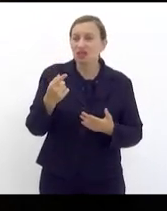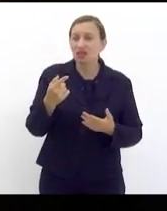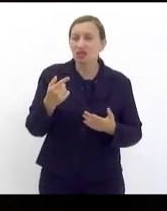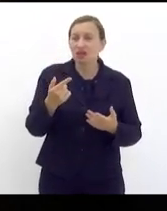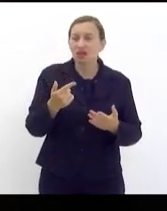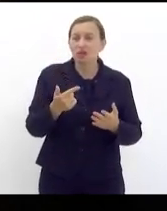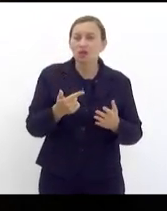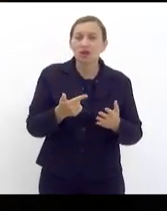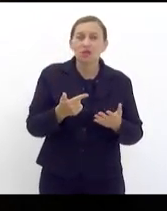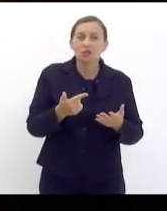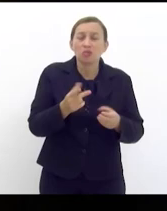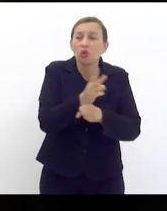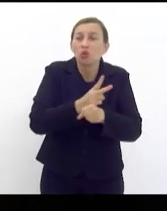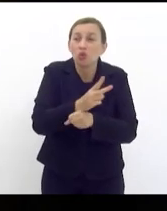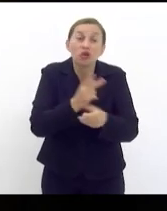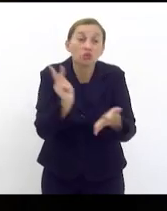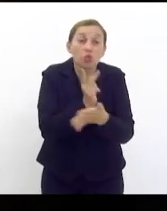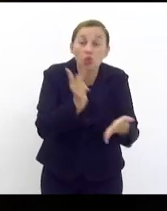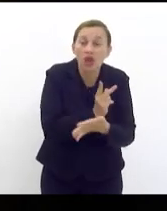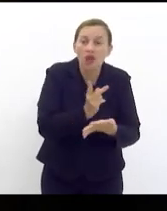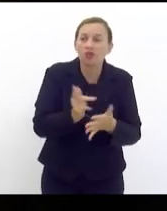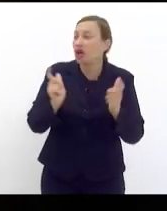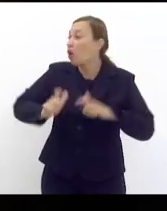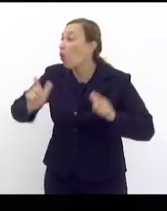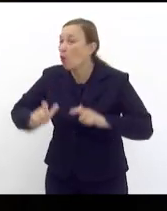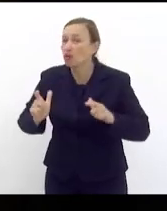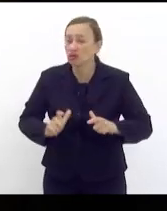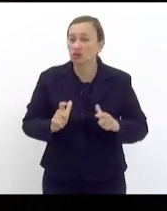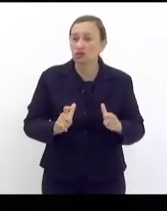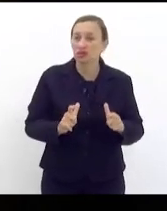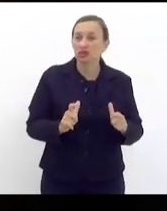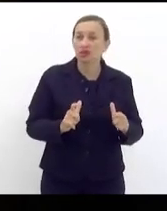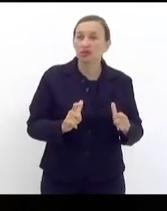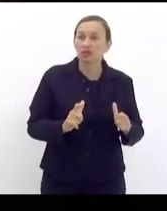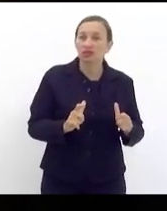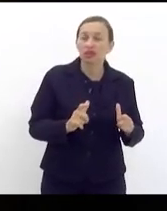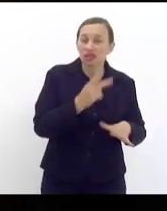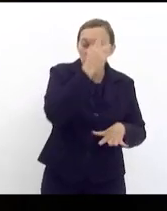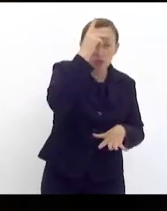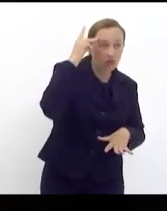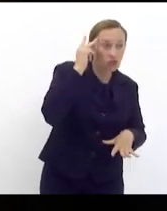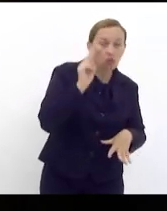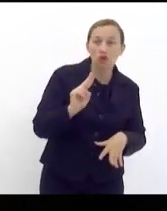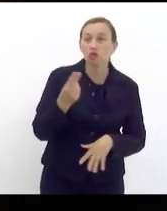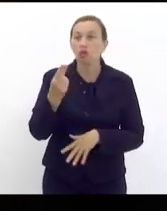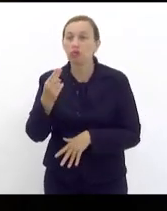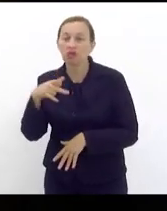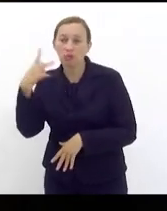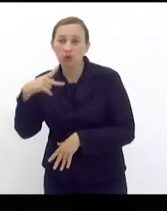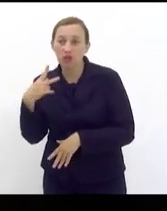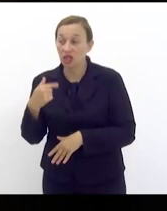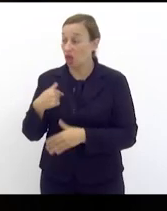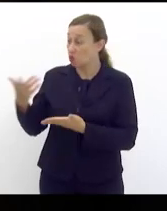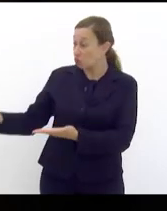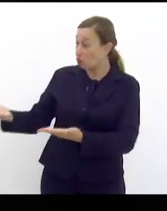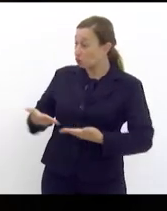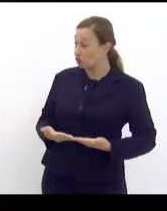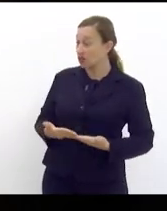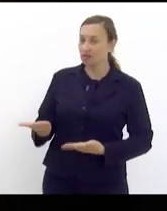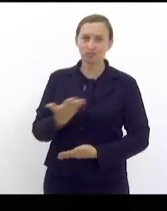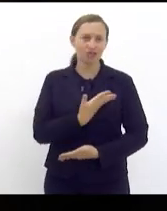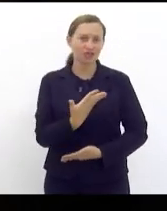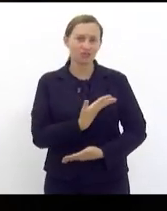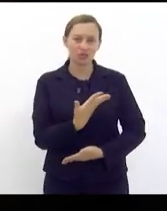erro nisso. Estão nas forças ou estão nas pessoas? E aí eu sou convidado por esse